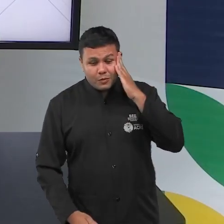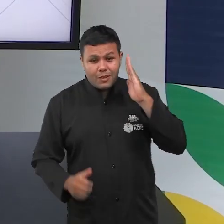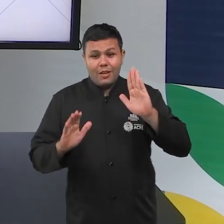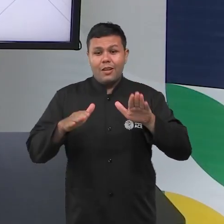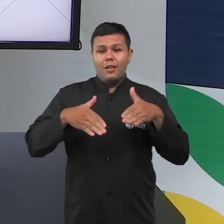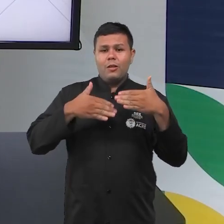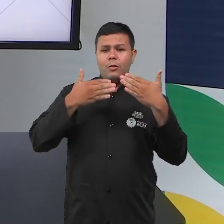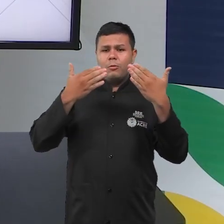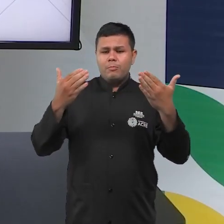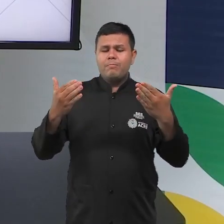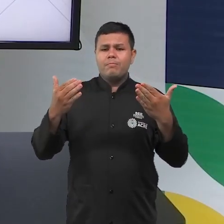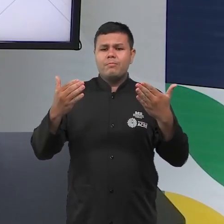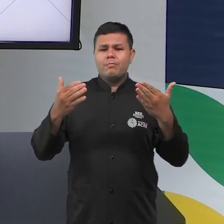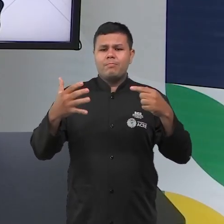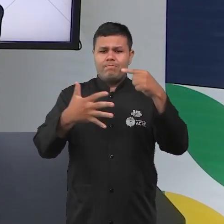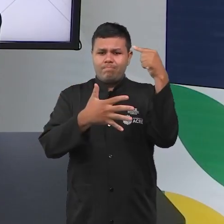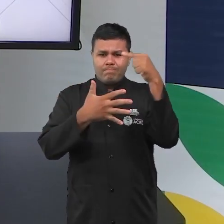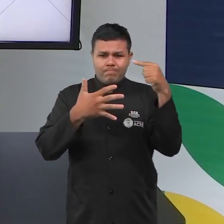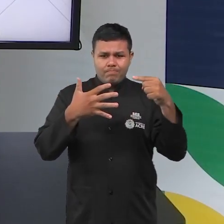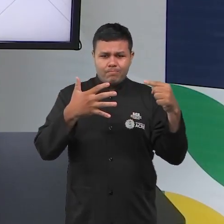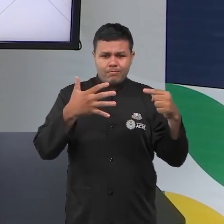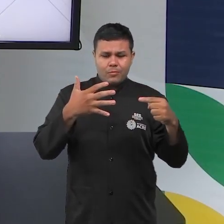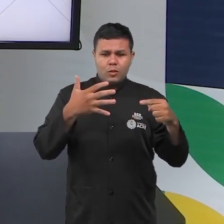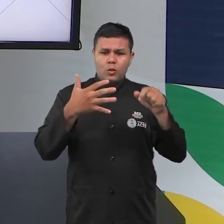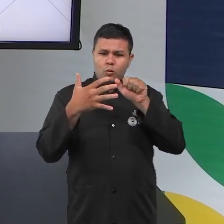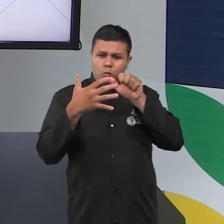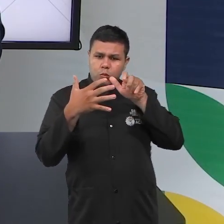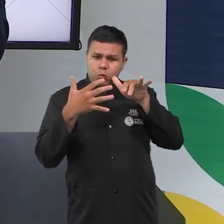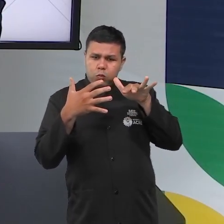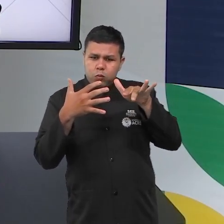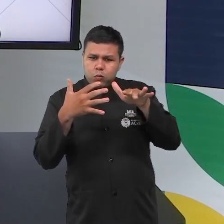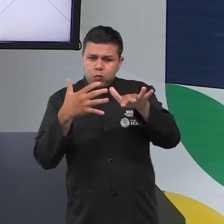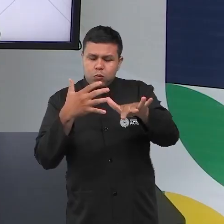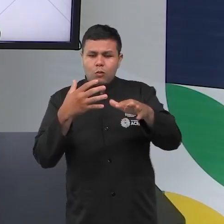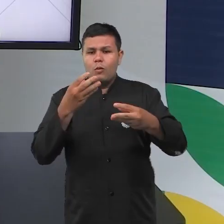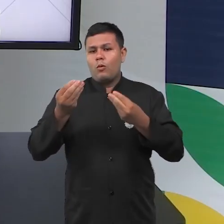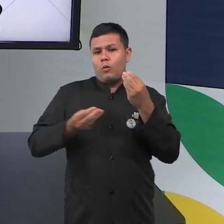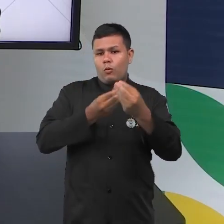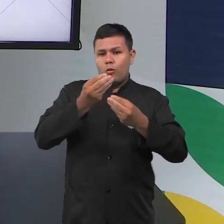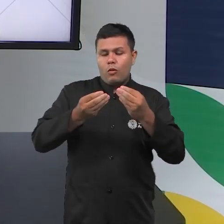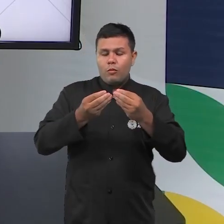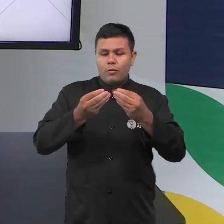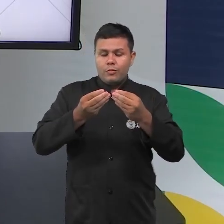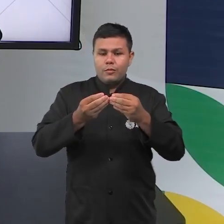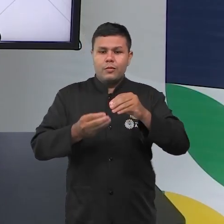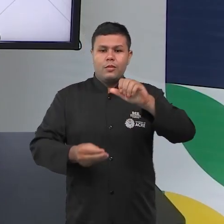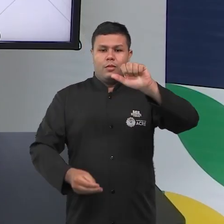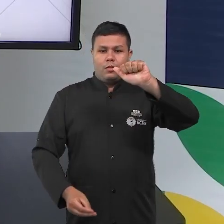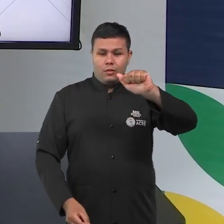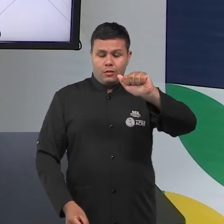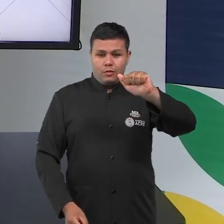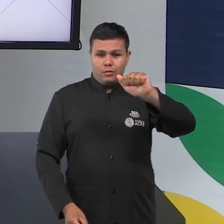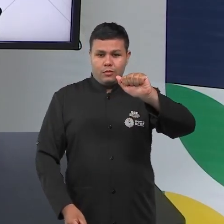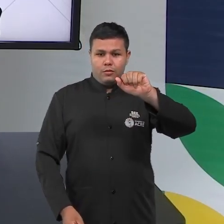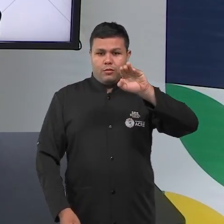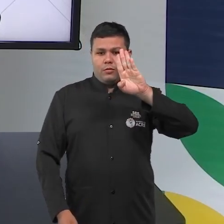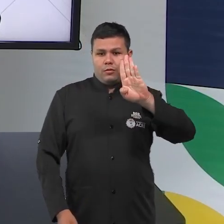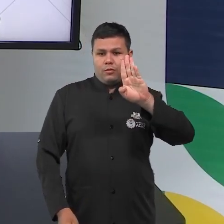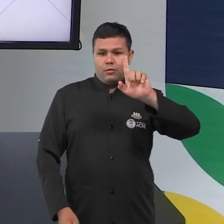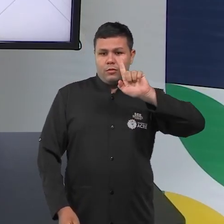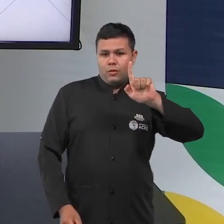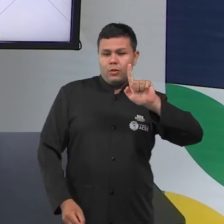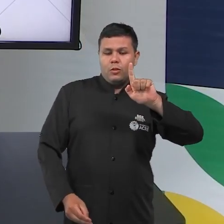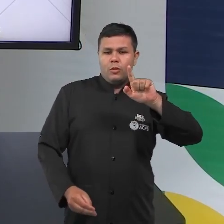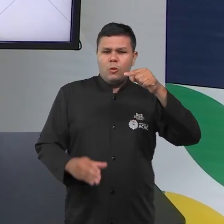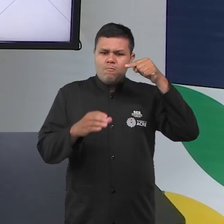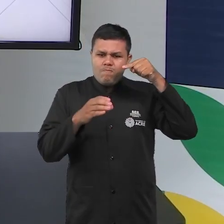quais os princípios da radiação, como que as emissões acontecem, alfa, beta, gama, seu poder de penetração,